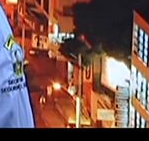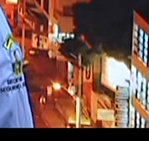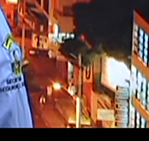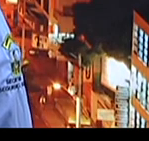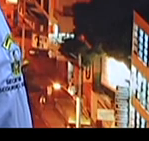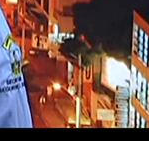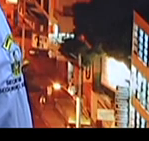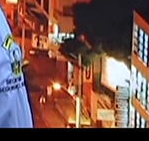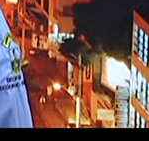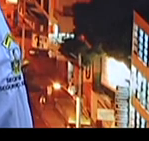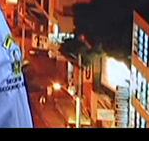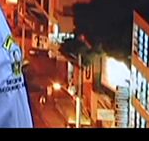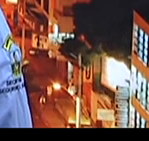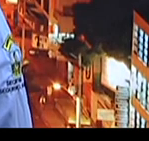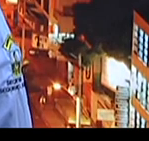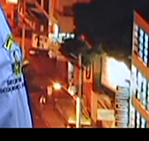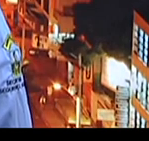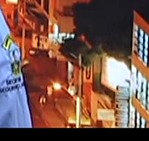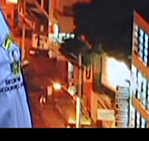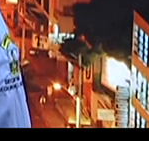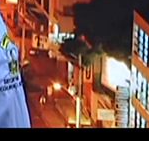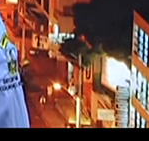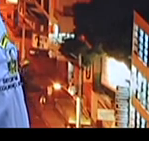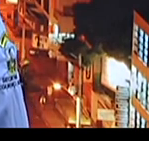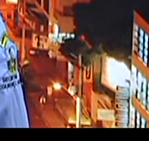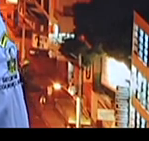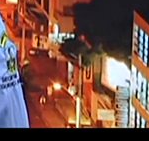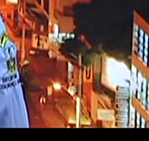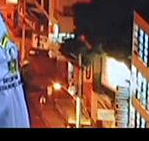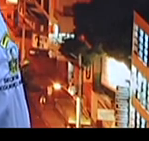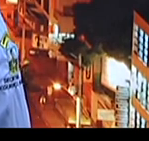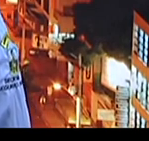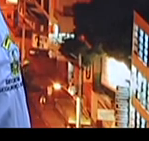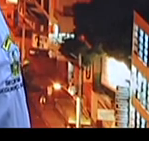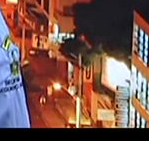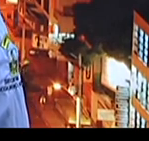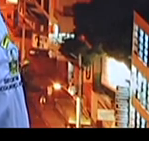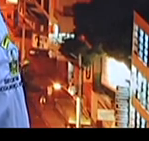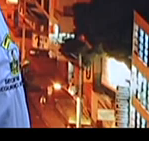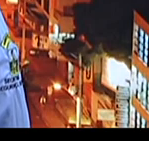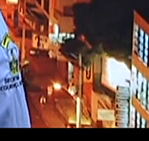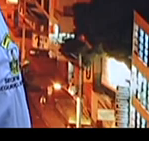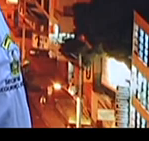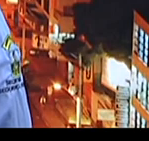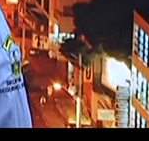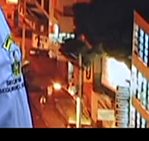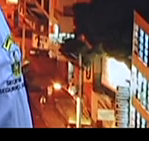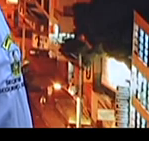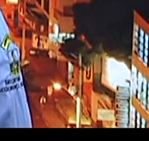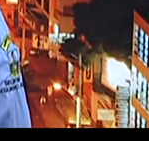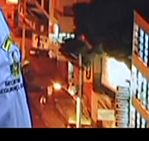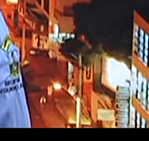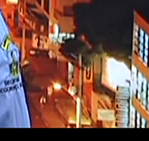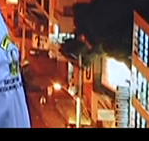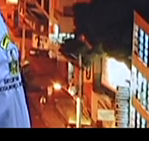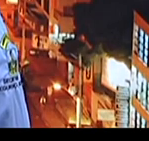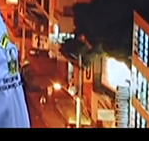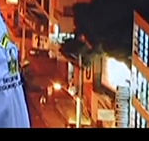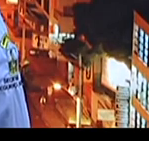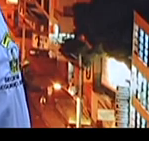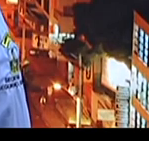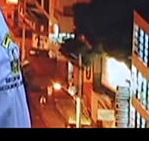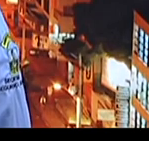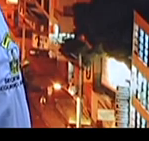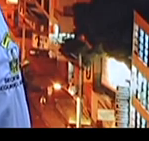os finais de semana e também alguns dias à noite. Então, atenção, se você passar por uma Operação Balada